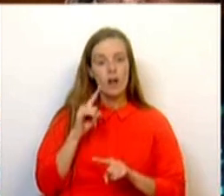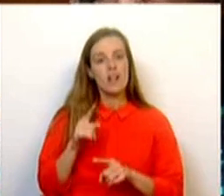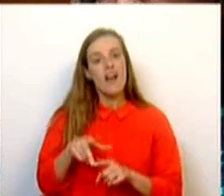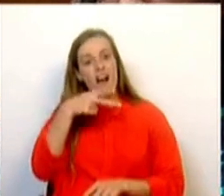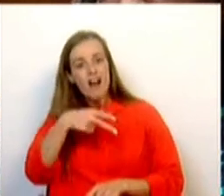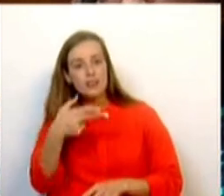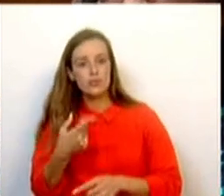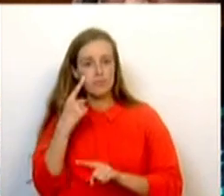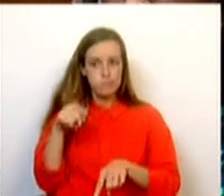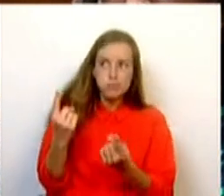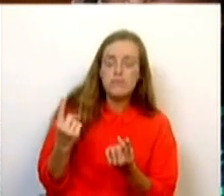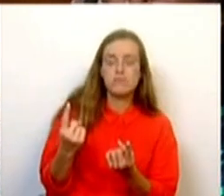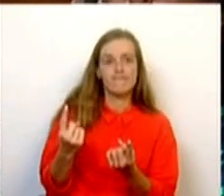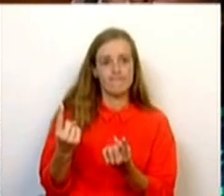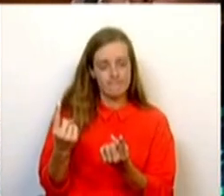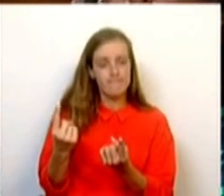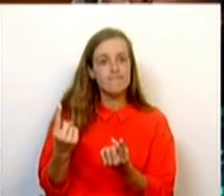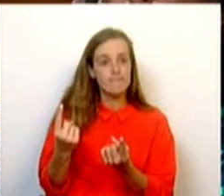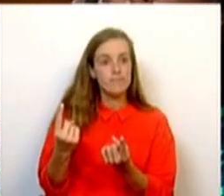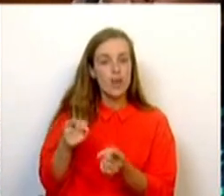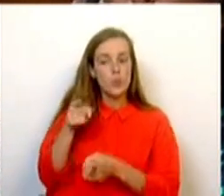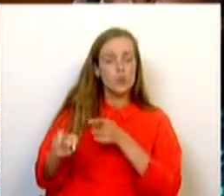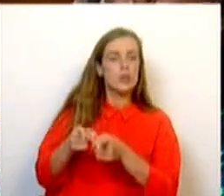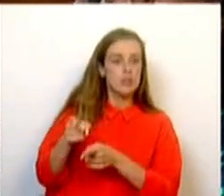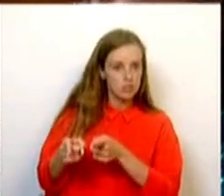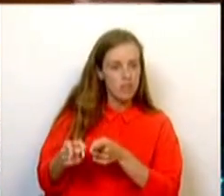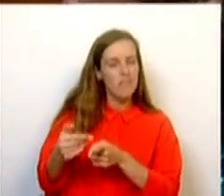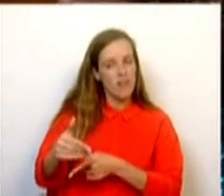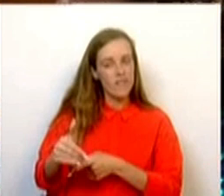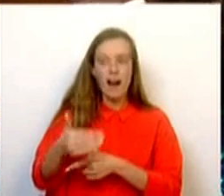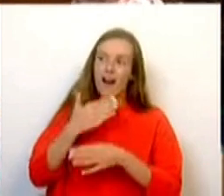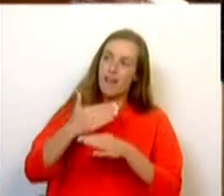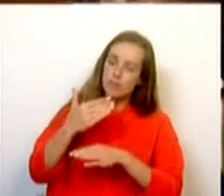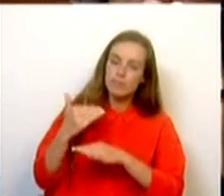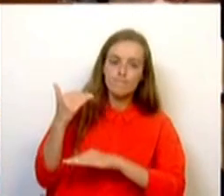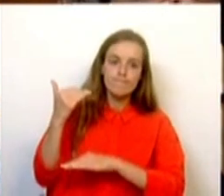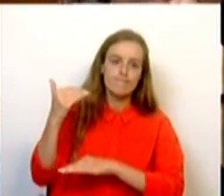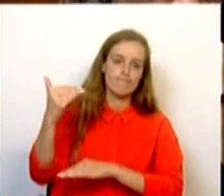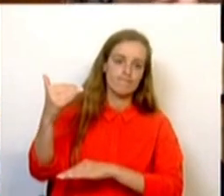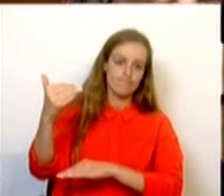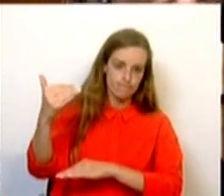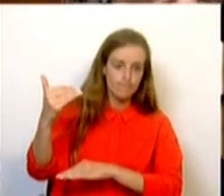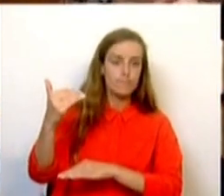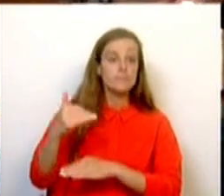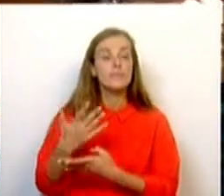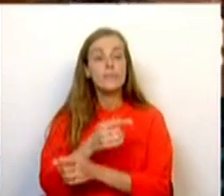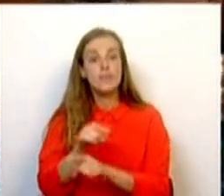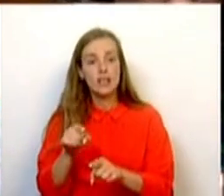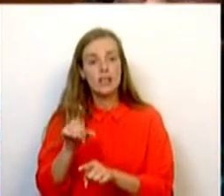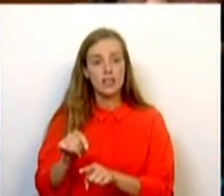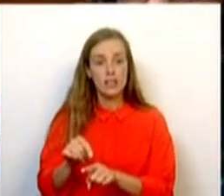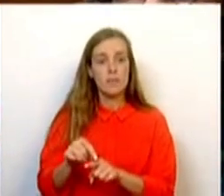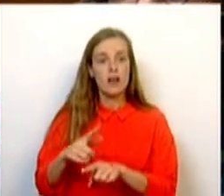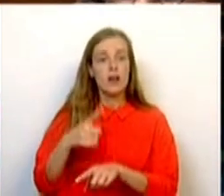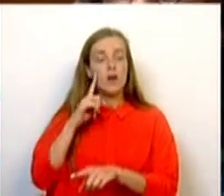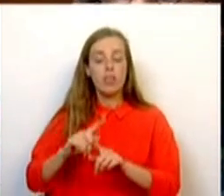maturidade. O Governo, no projeto que aqui propõe de facto que o momento da contagem do prazo de